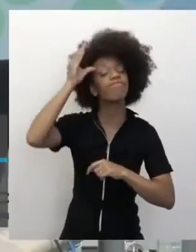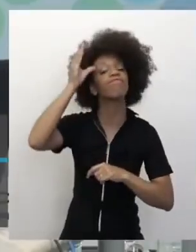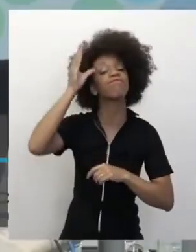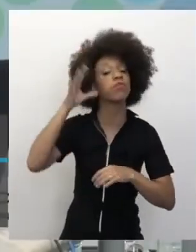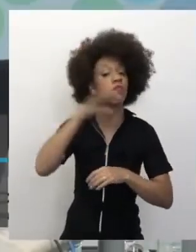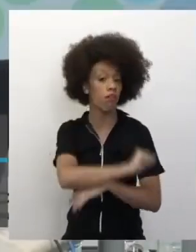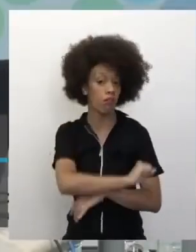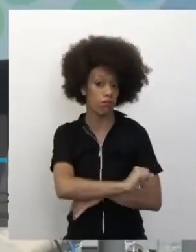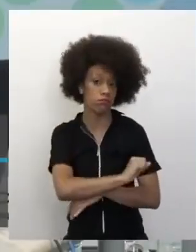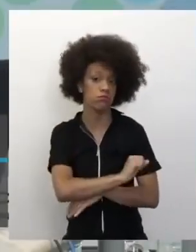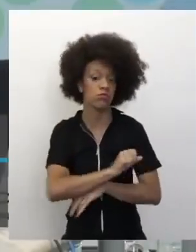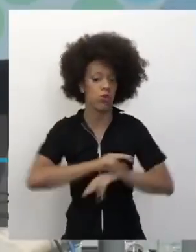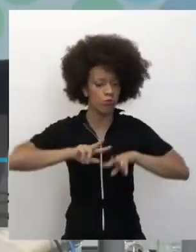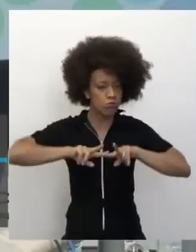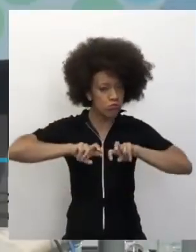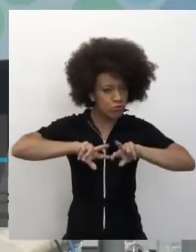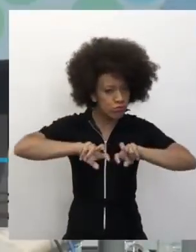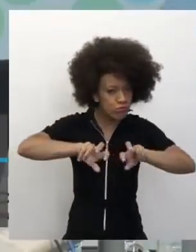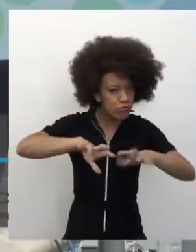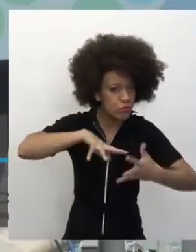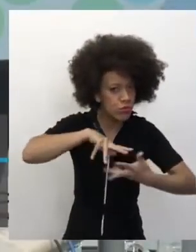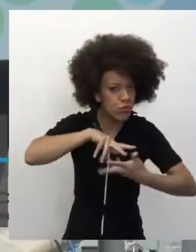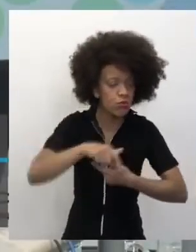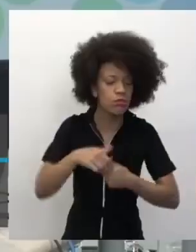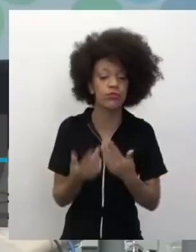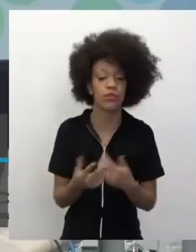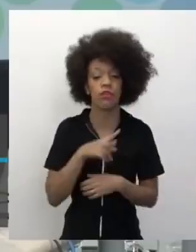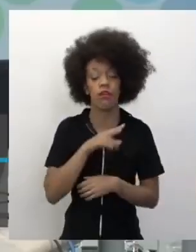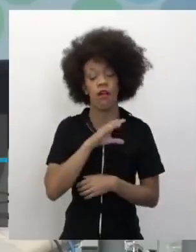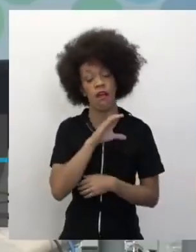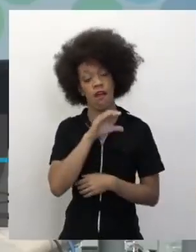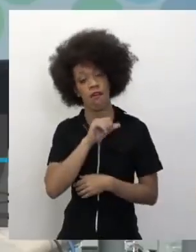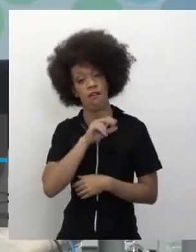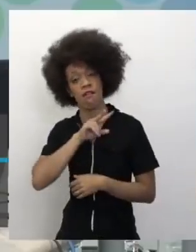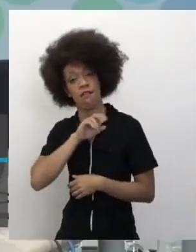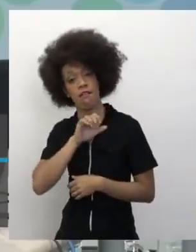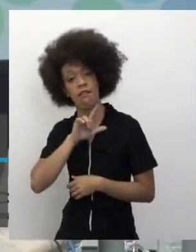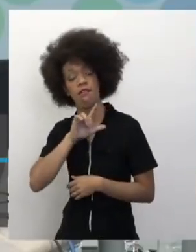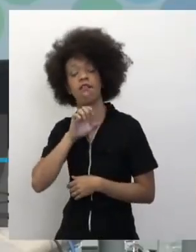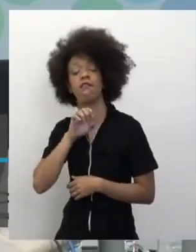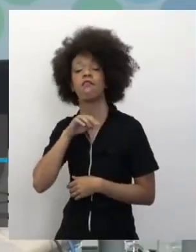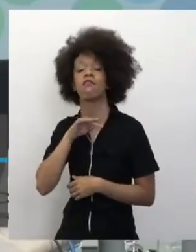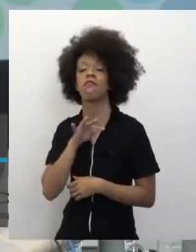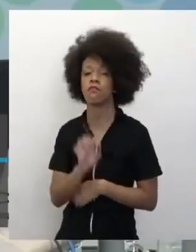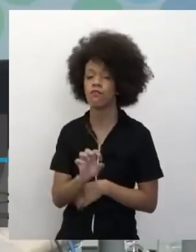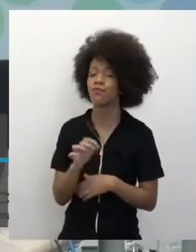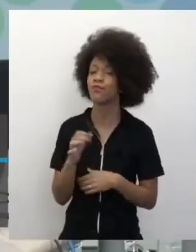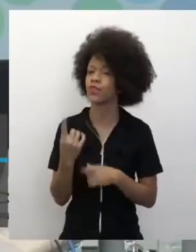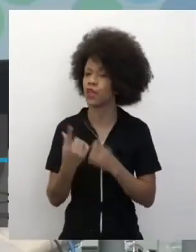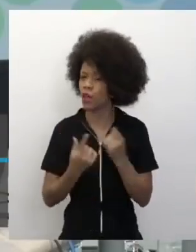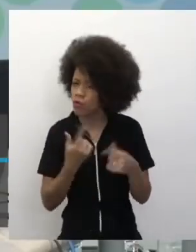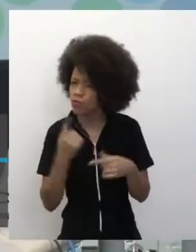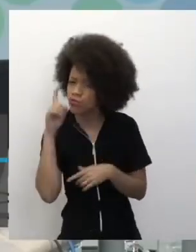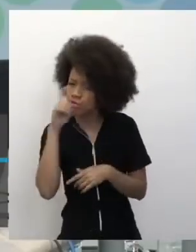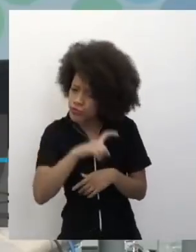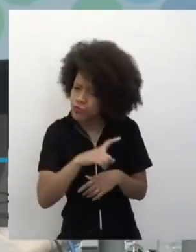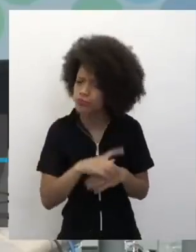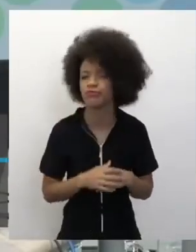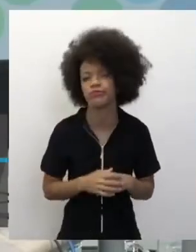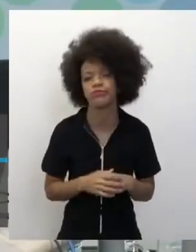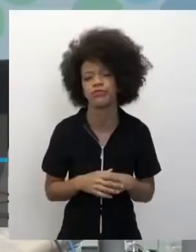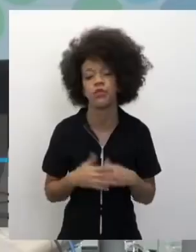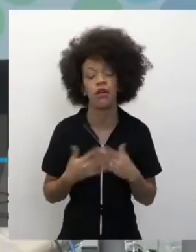prévio, conhecimento de mundo, né? Então, o cavalete aí, que talvez para alguns tenha sido difícil,